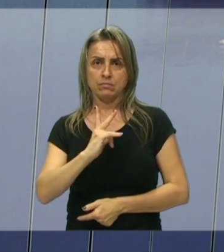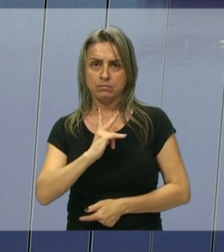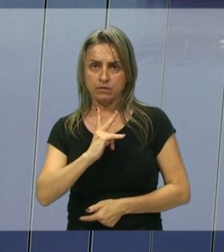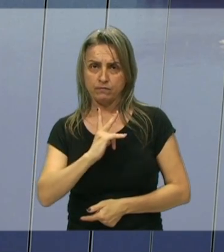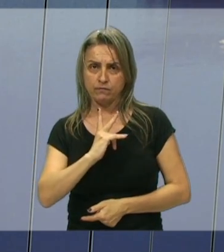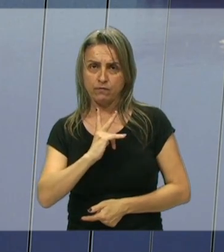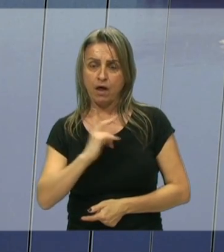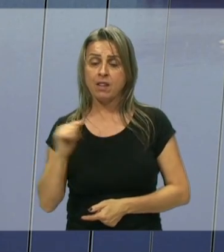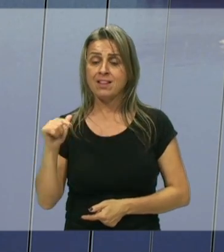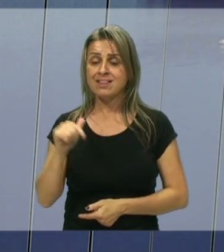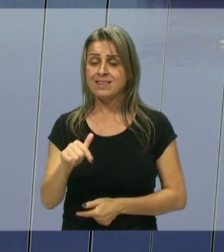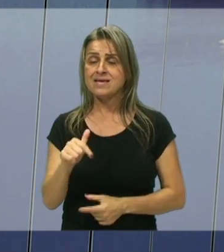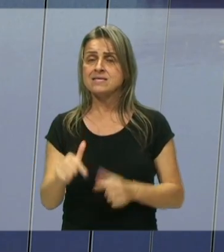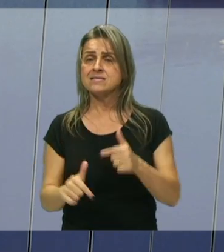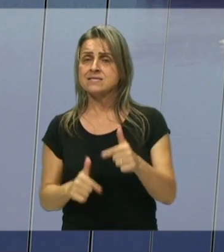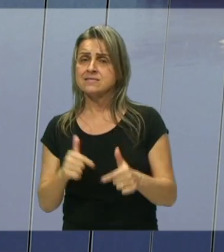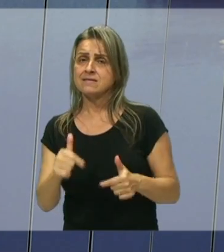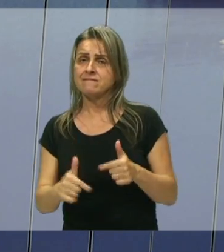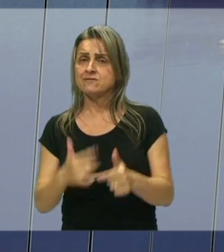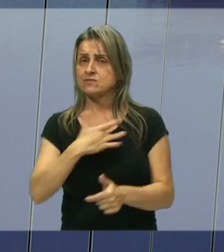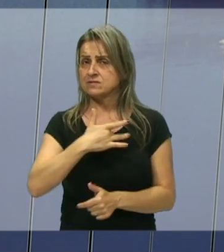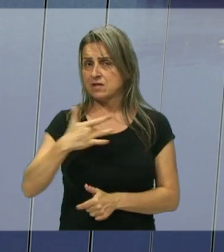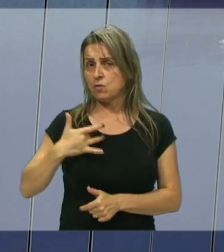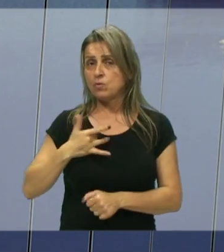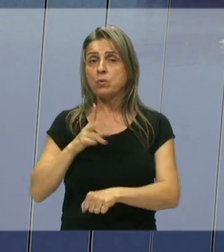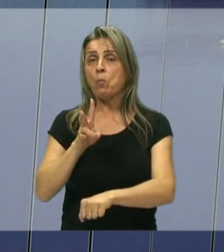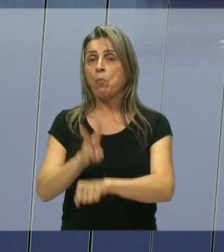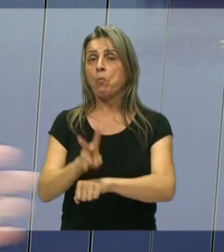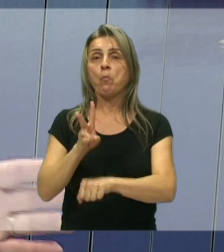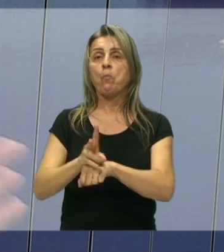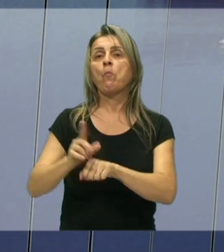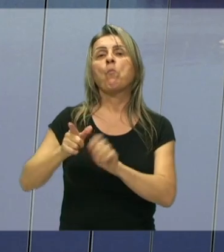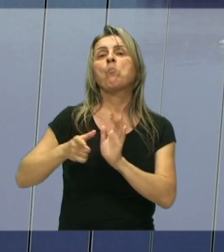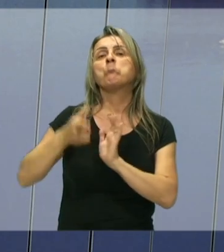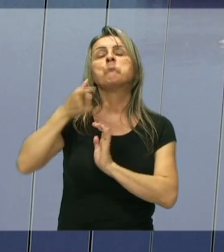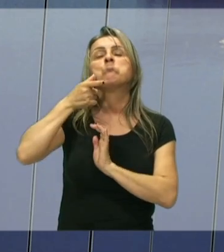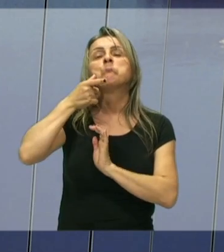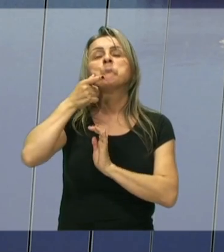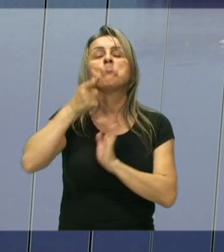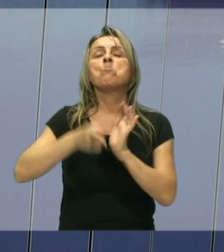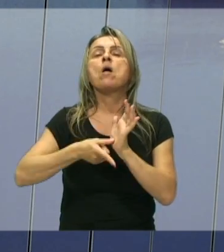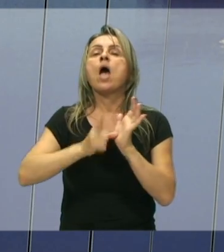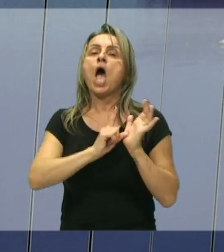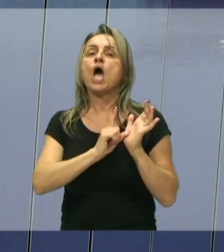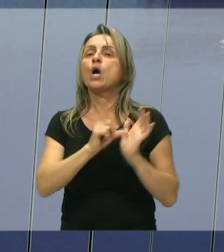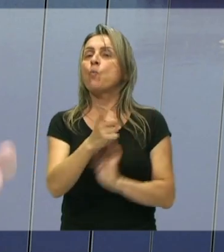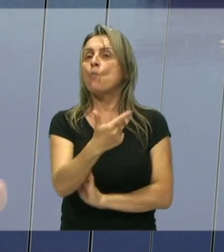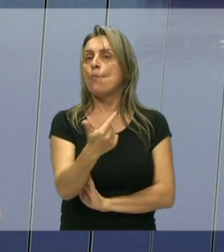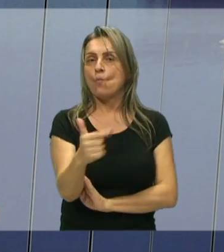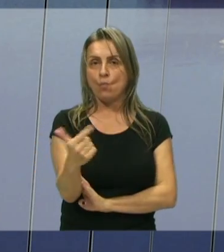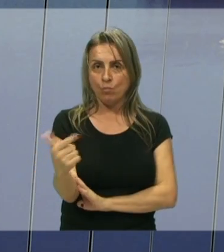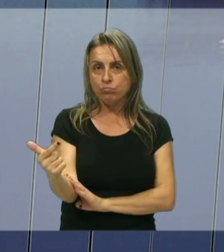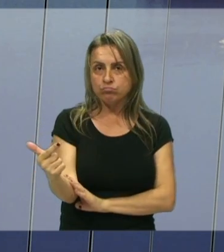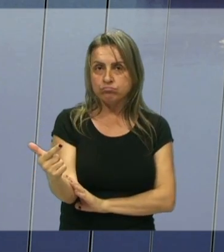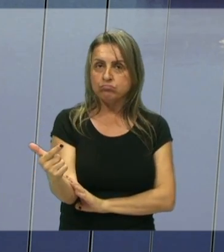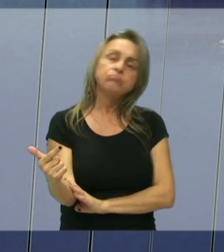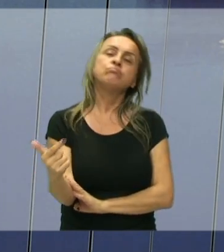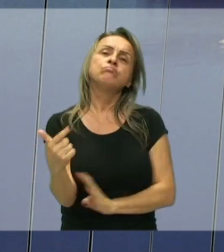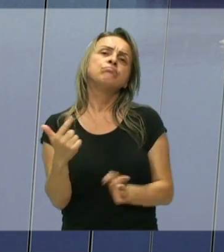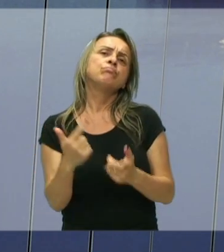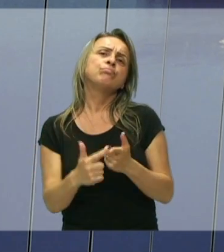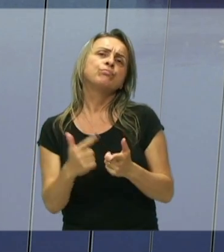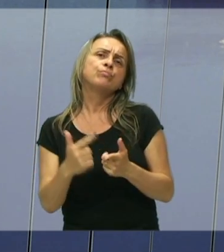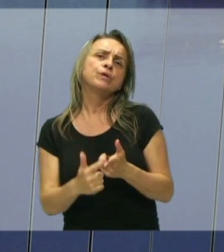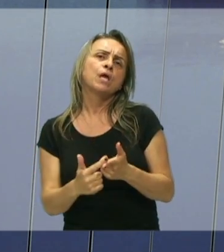nesse serviço de saúde, não tem prevenção. Não tem prevenção. Uma porque a ótica que foram criados os serviços